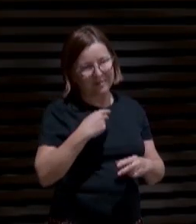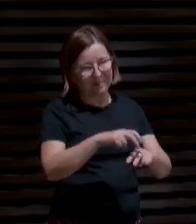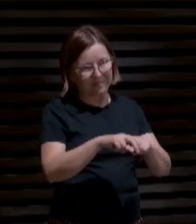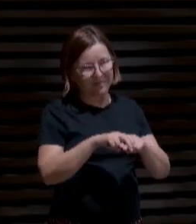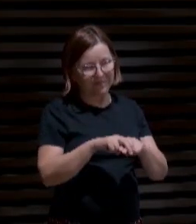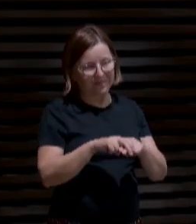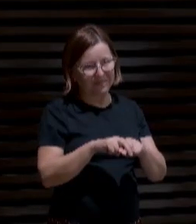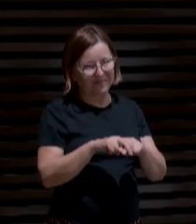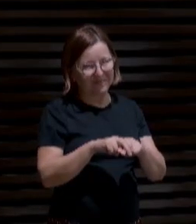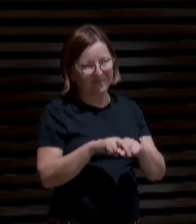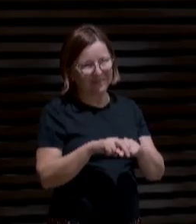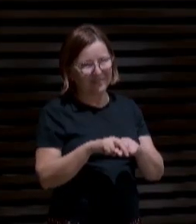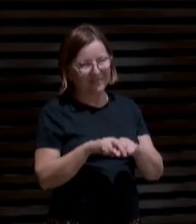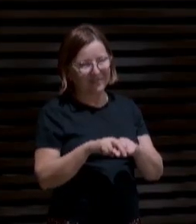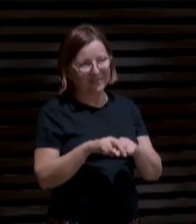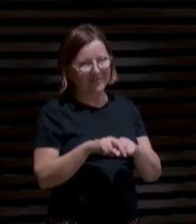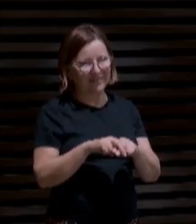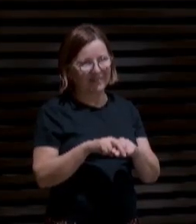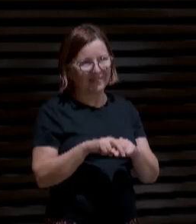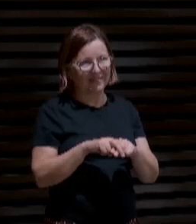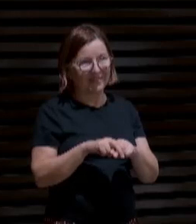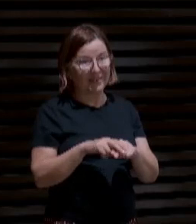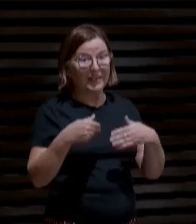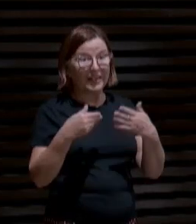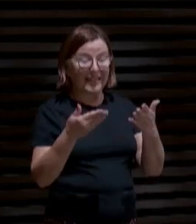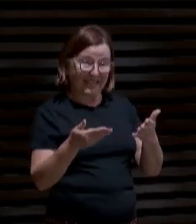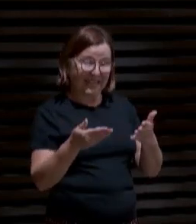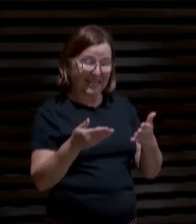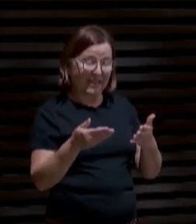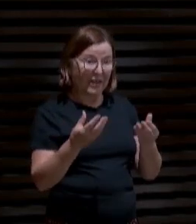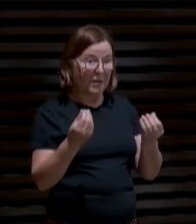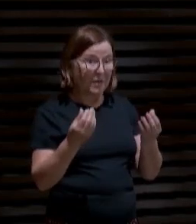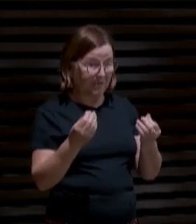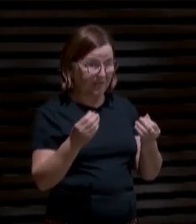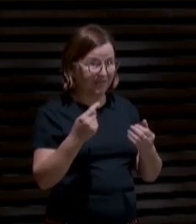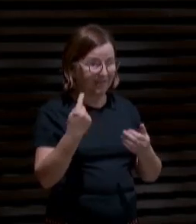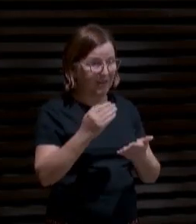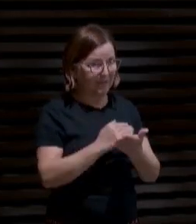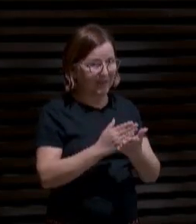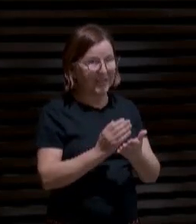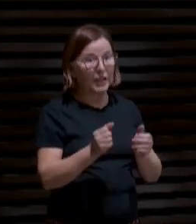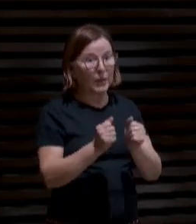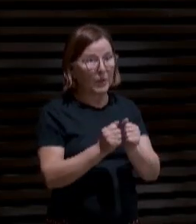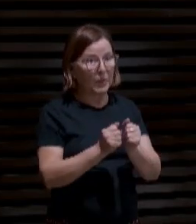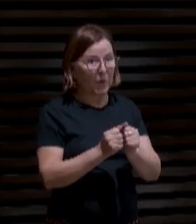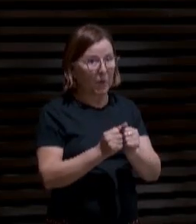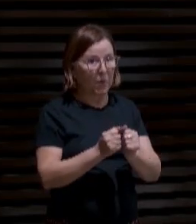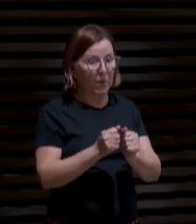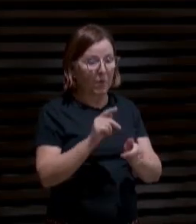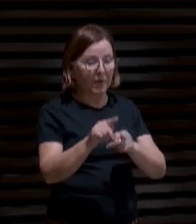eu lhe darei muitos como a sua parte, e com os poderosos repartirá ele o